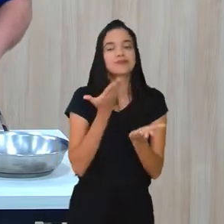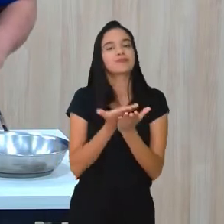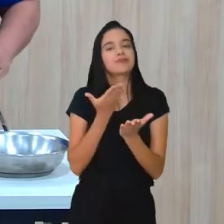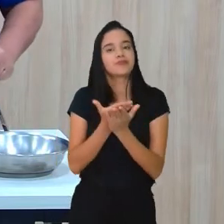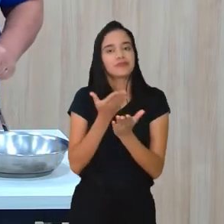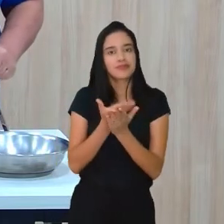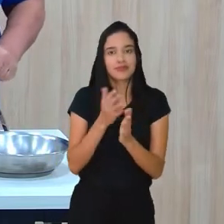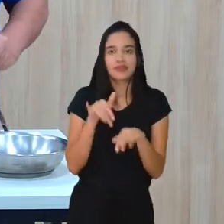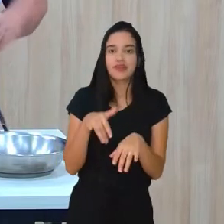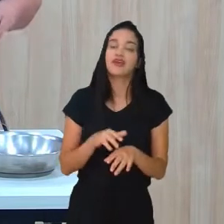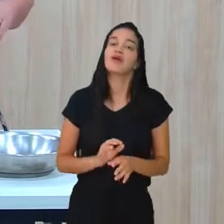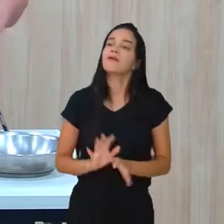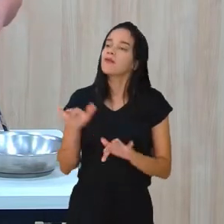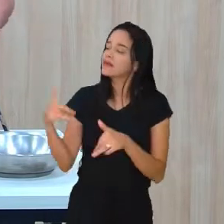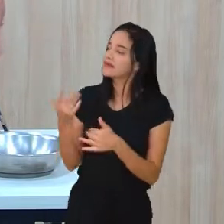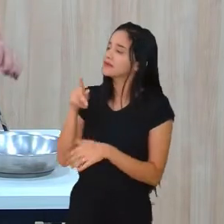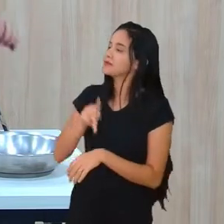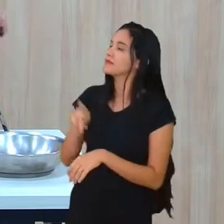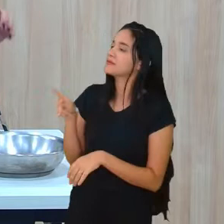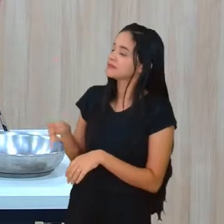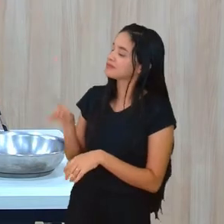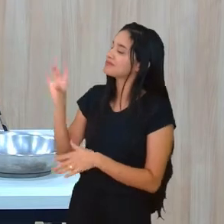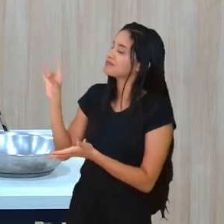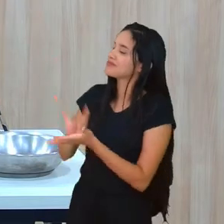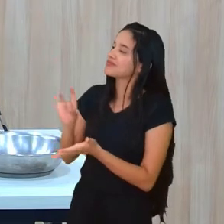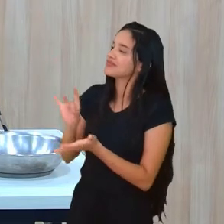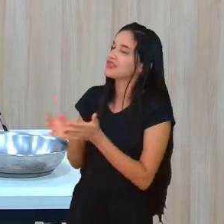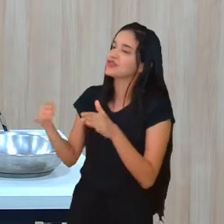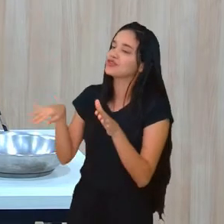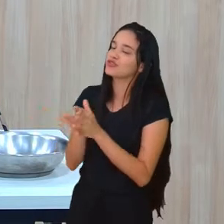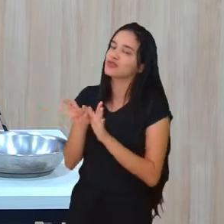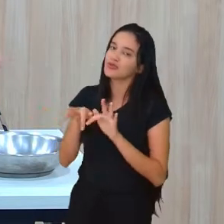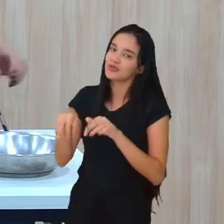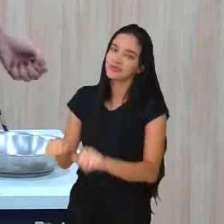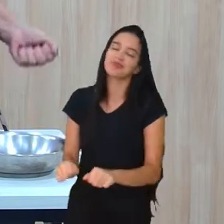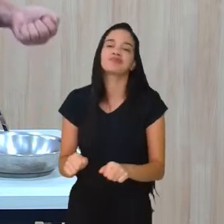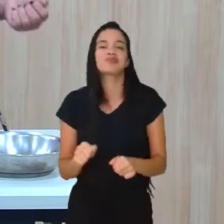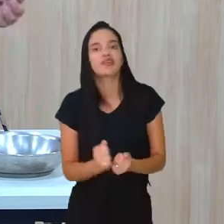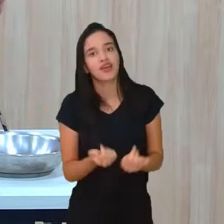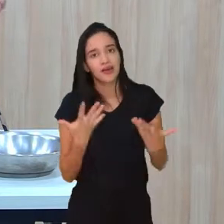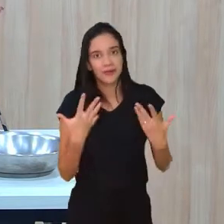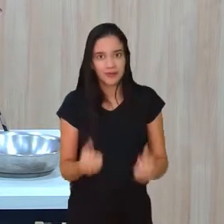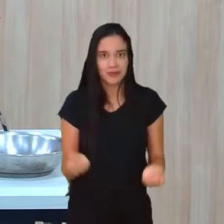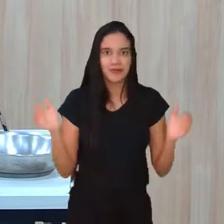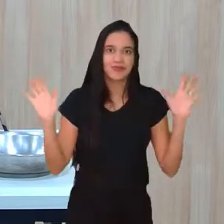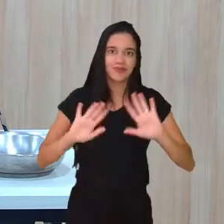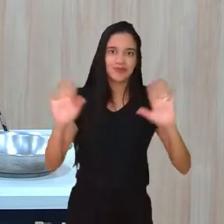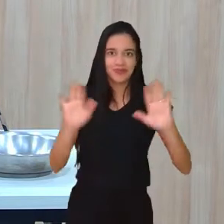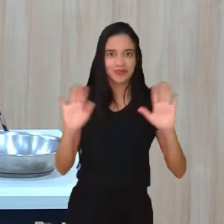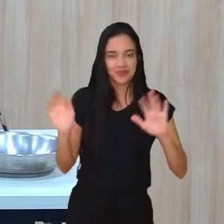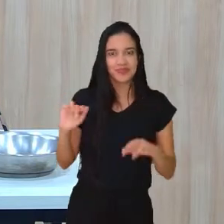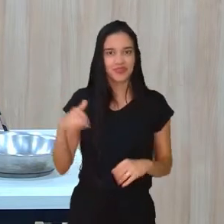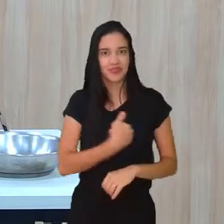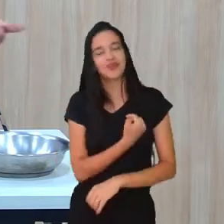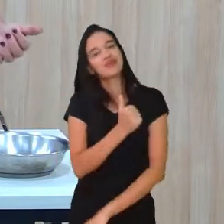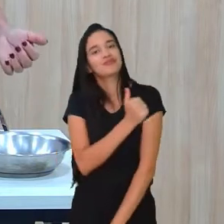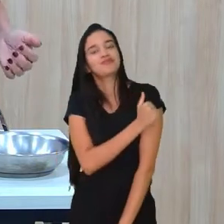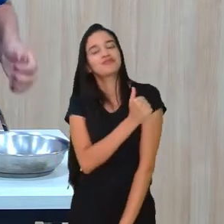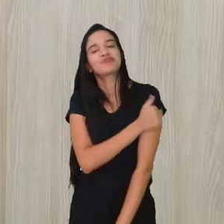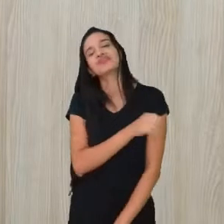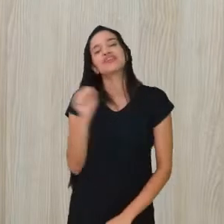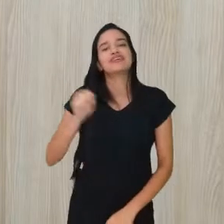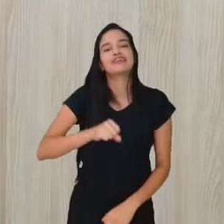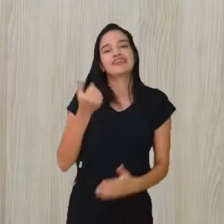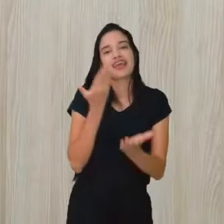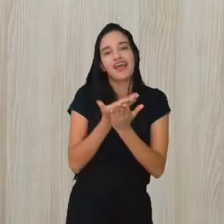com segurança. Não é isso, Adriana? Isso Estamos mesmo, chegando professora. ao fim, professora Adriana. Vamos lá nos despedir desses nossos alunos. Sim, professora,